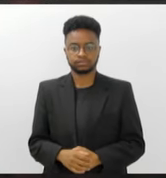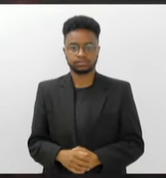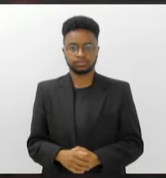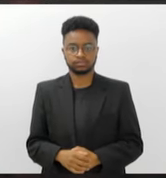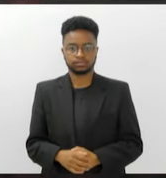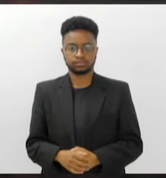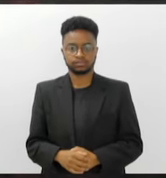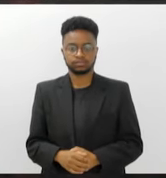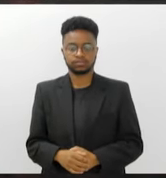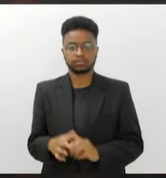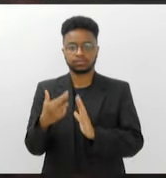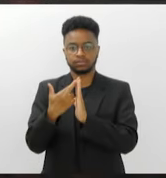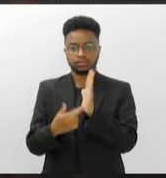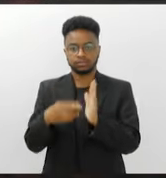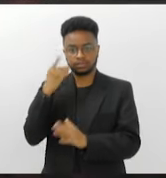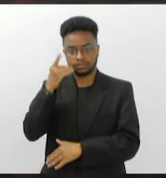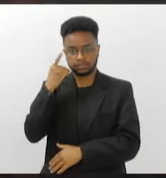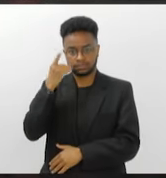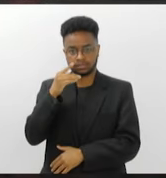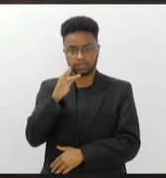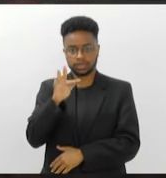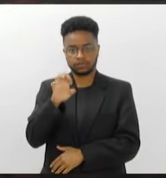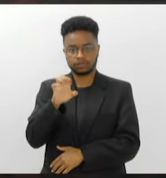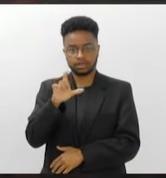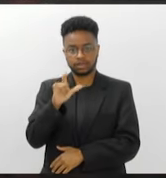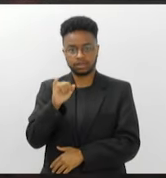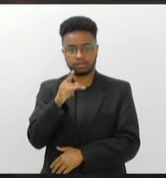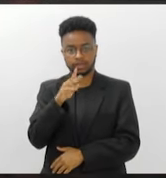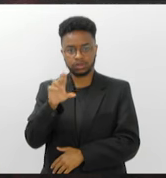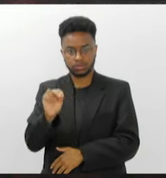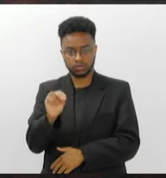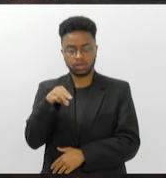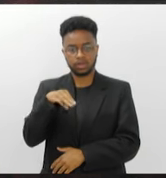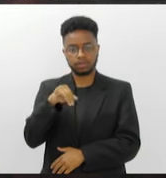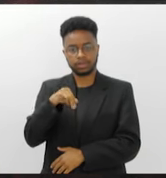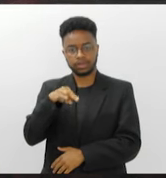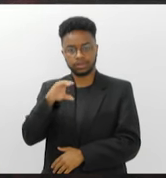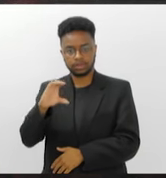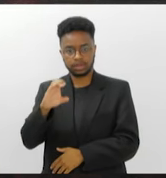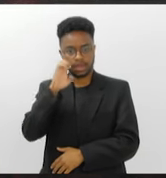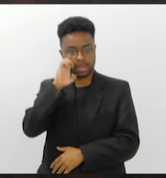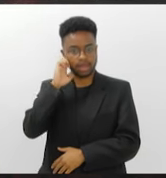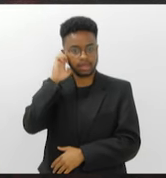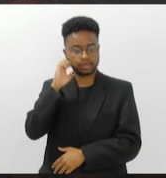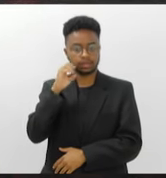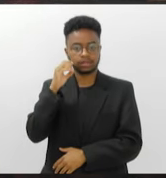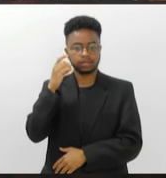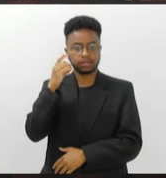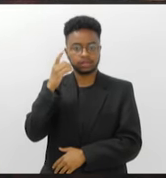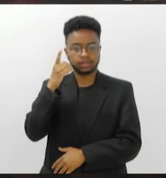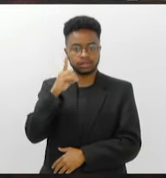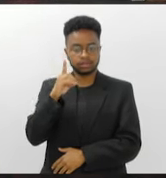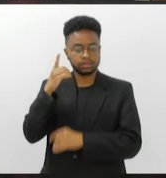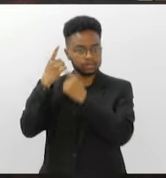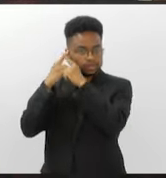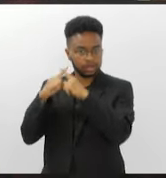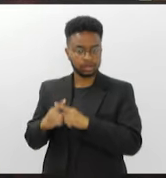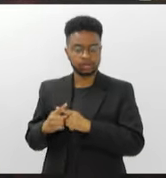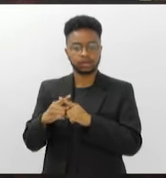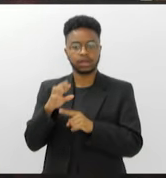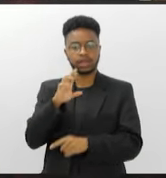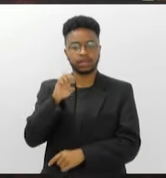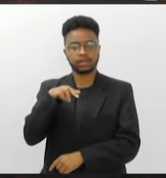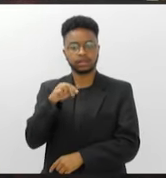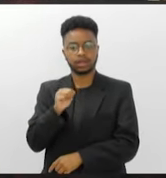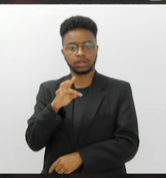Justiça. Relatores, deputados Filipinho Raves, Carlos Mink, Érica Takimoto, Dani Balbi e Renato Miranda.